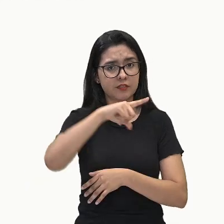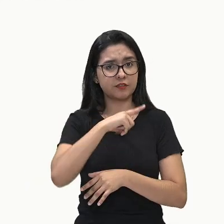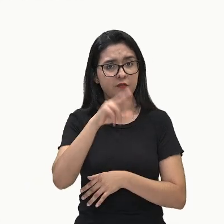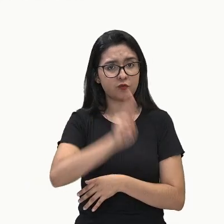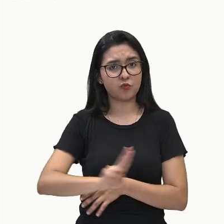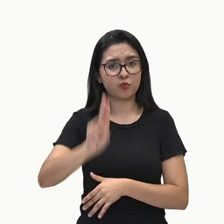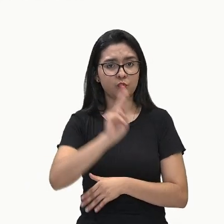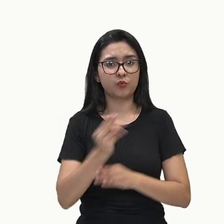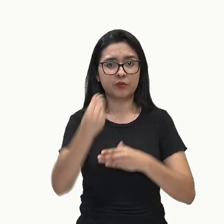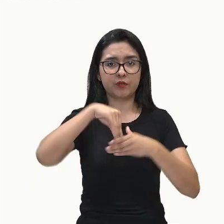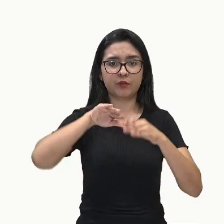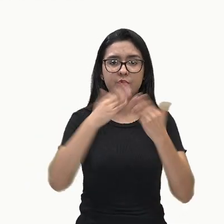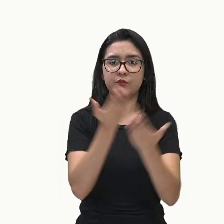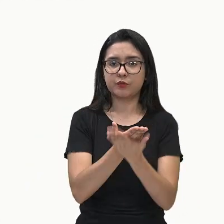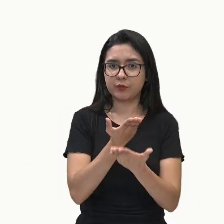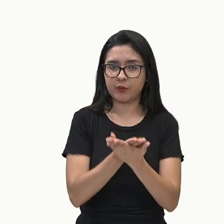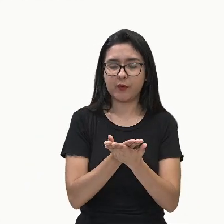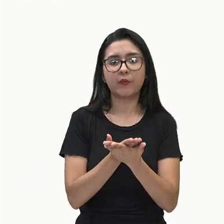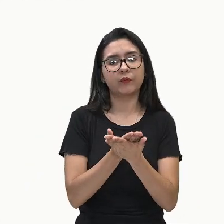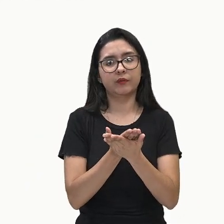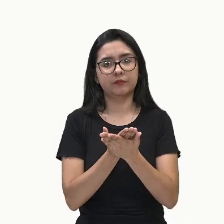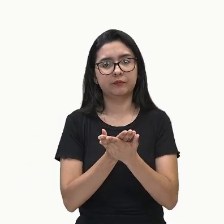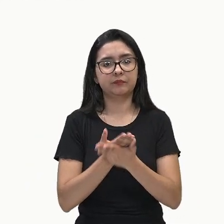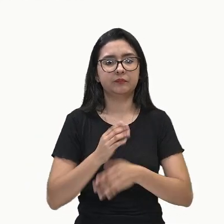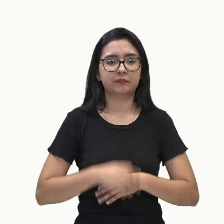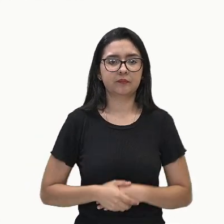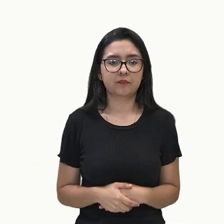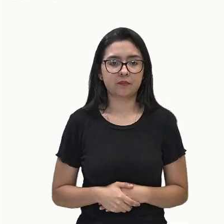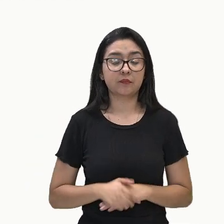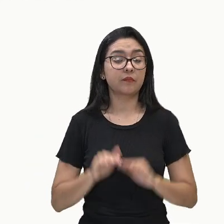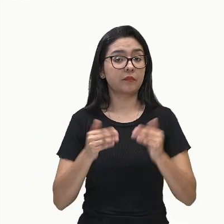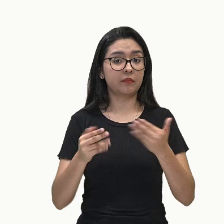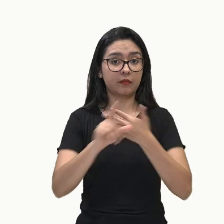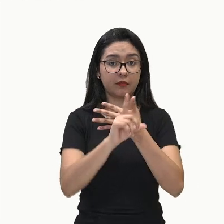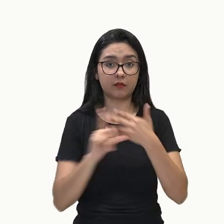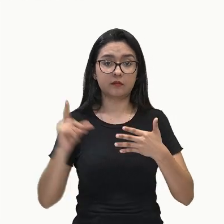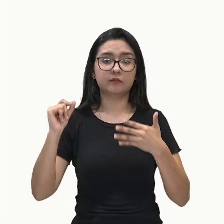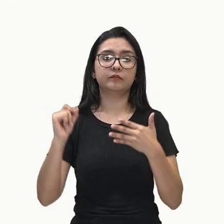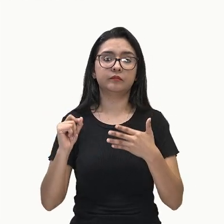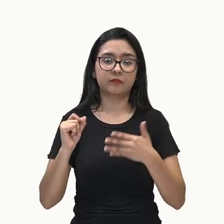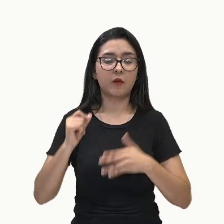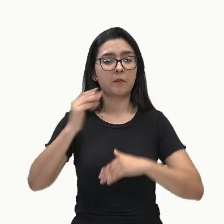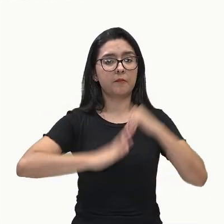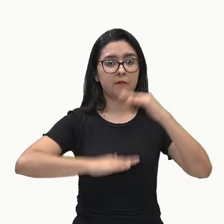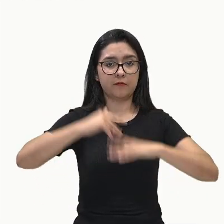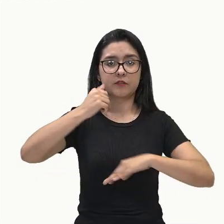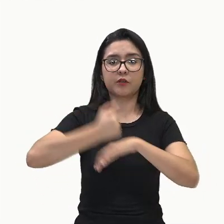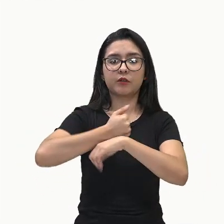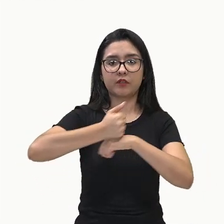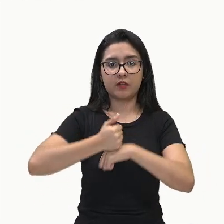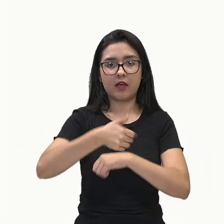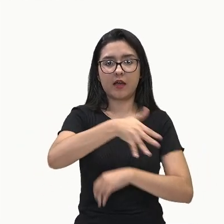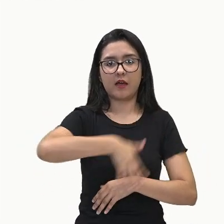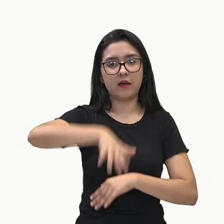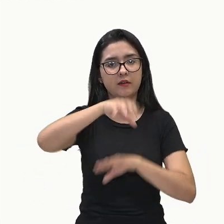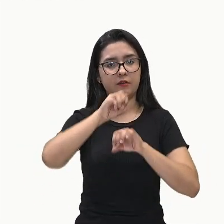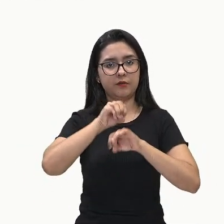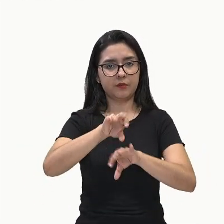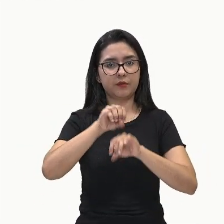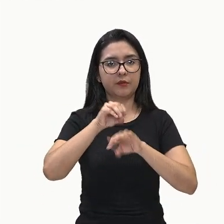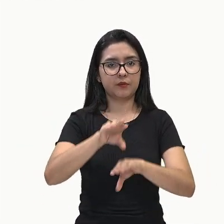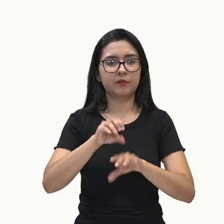né? Independente do tema. Então, um autor é um profissional da educação,